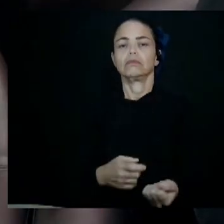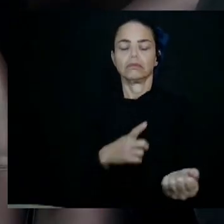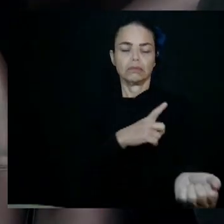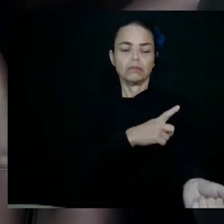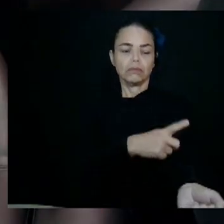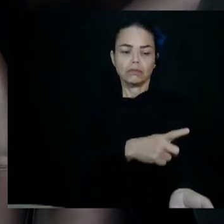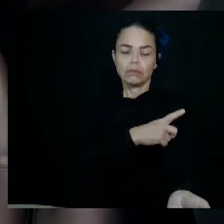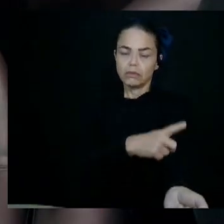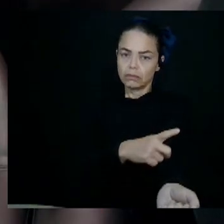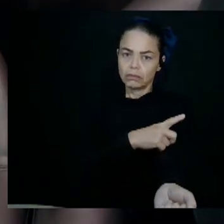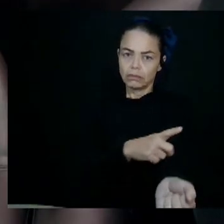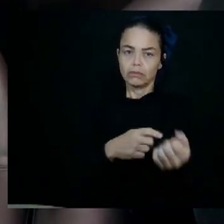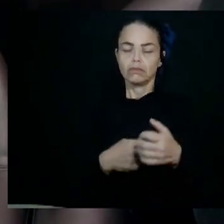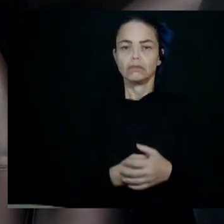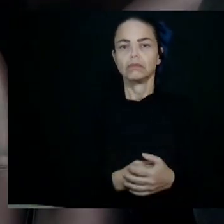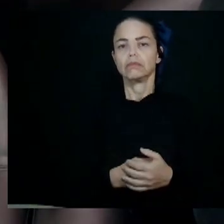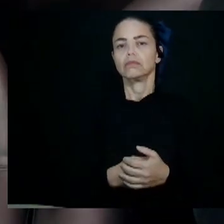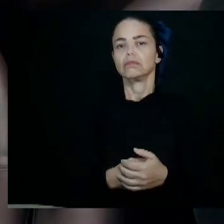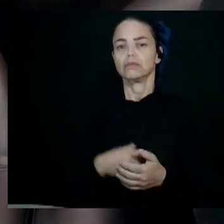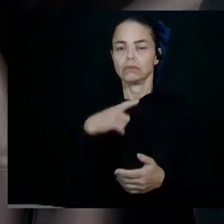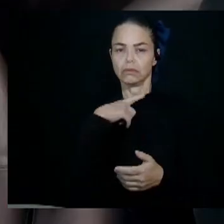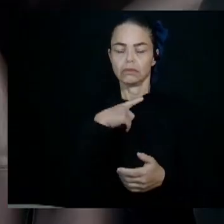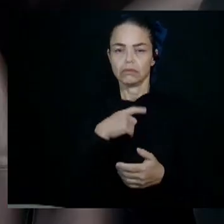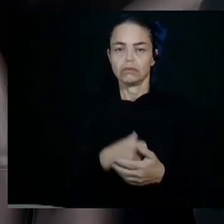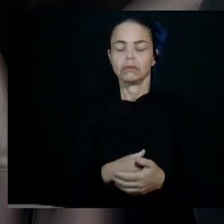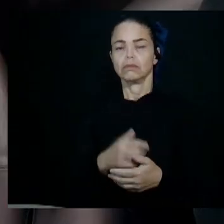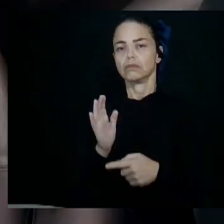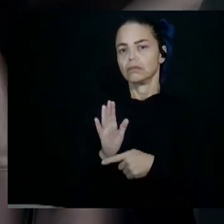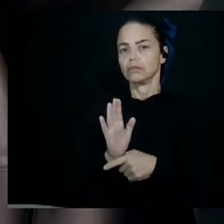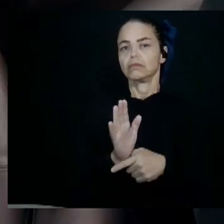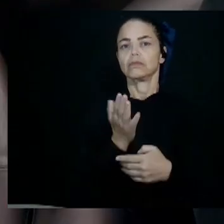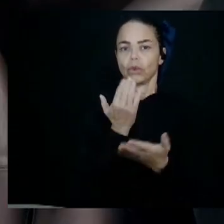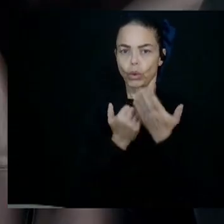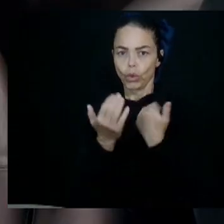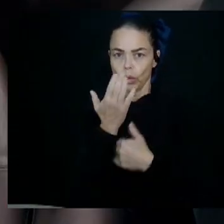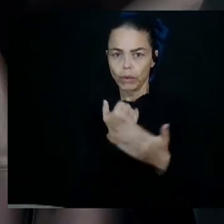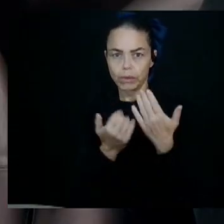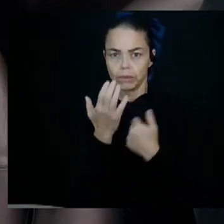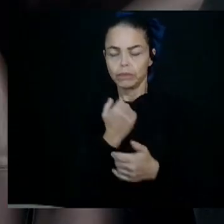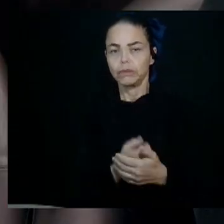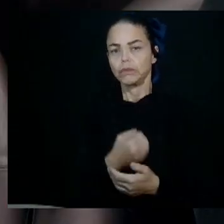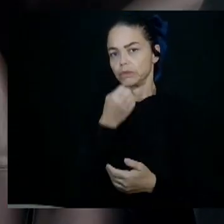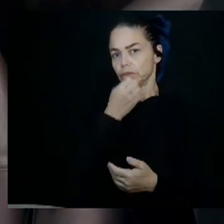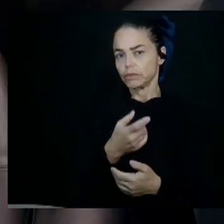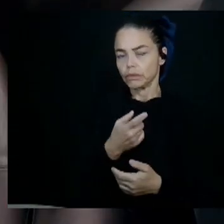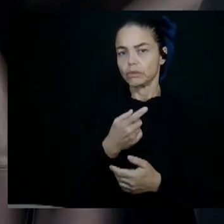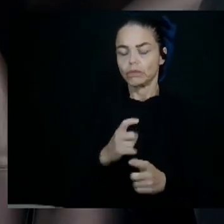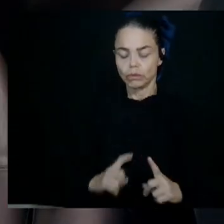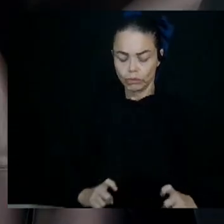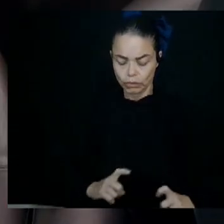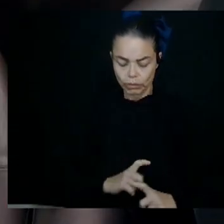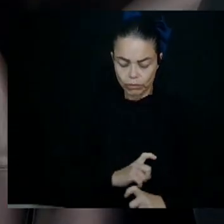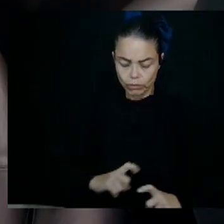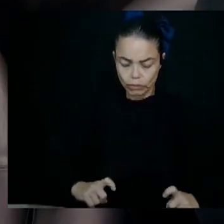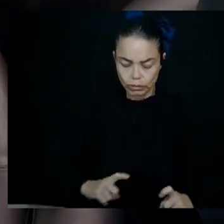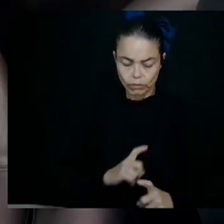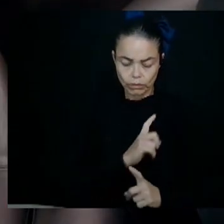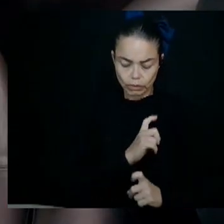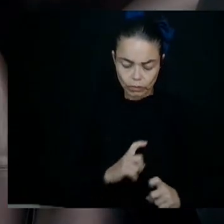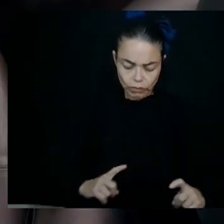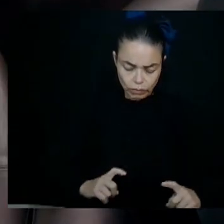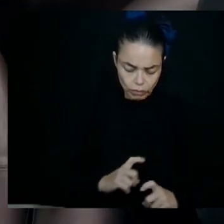auxiliar a fornecer prebióticos, que são os alimentos, né, para as bactérias boas do nosso intestino. A gente sabe que isso melhora a